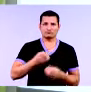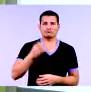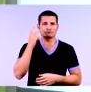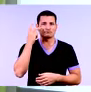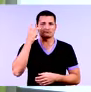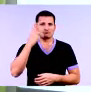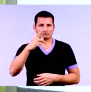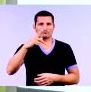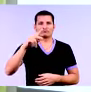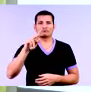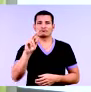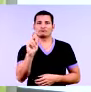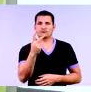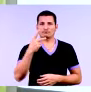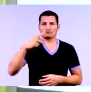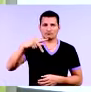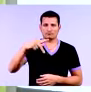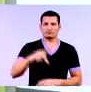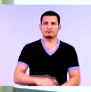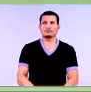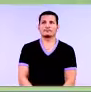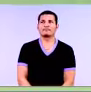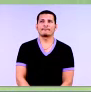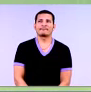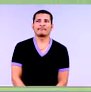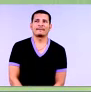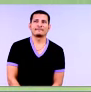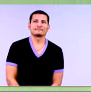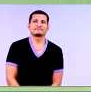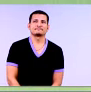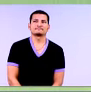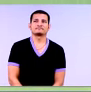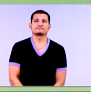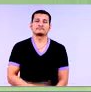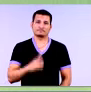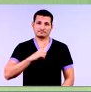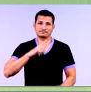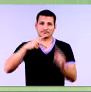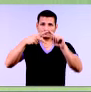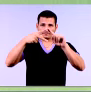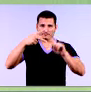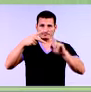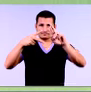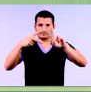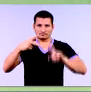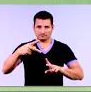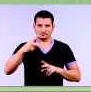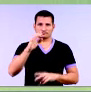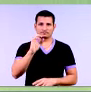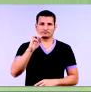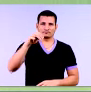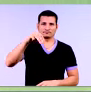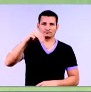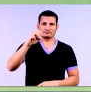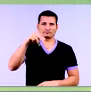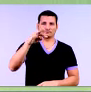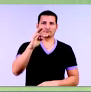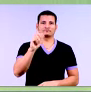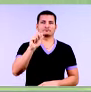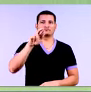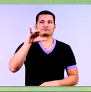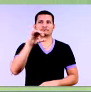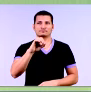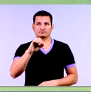PHP. Vamos lá. Nós temos dois tipos de comentário. Um comentário por linha e